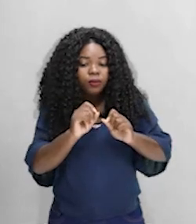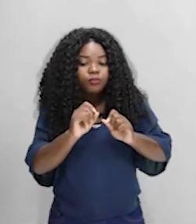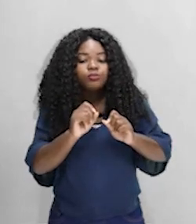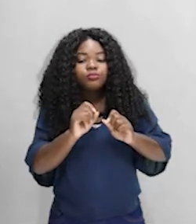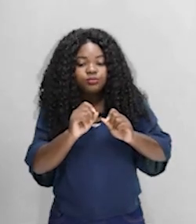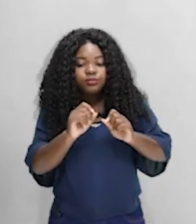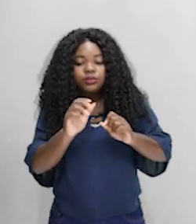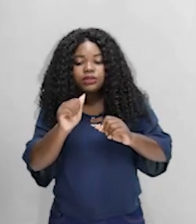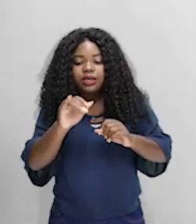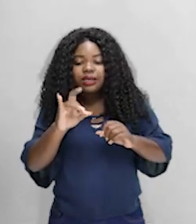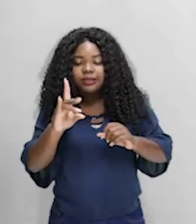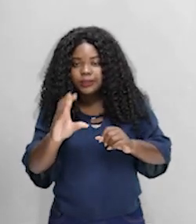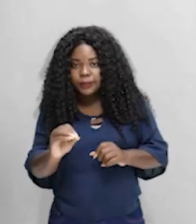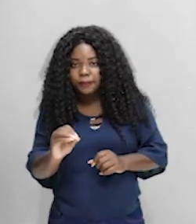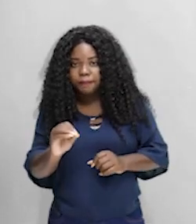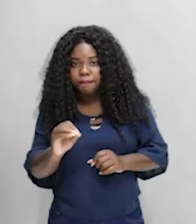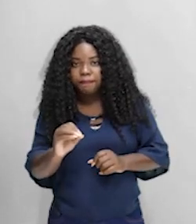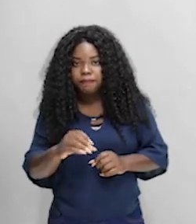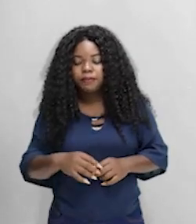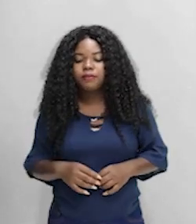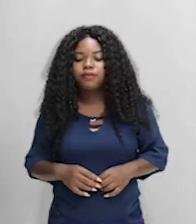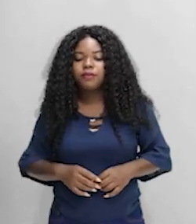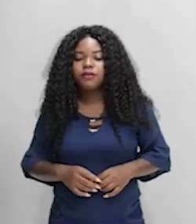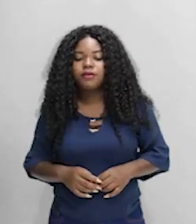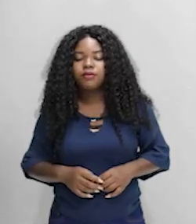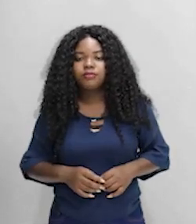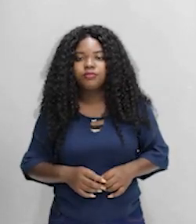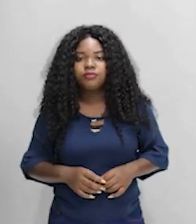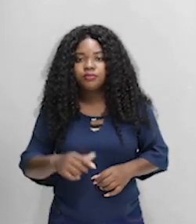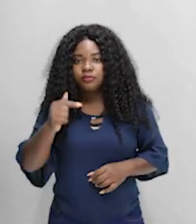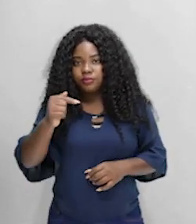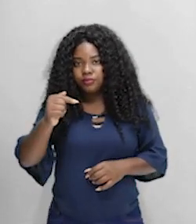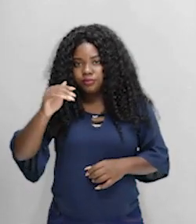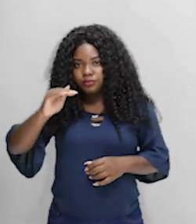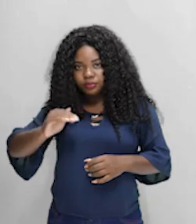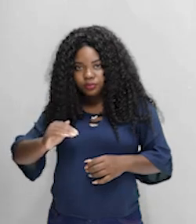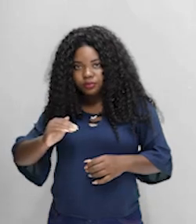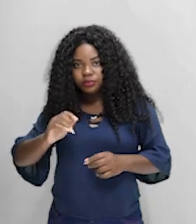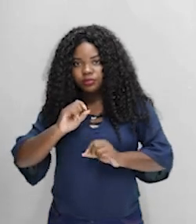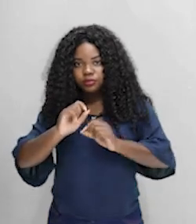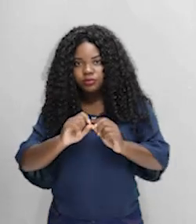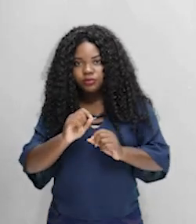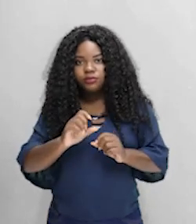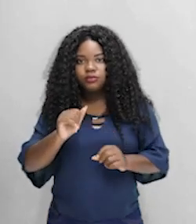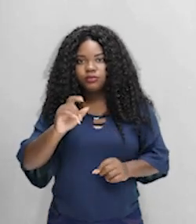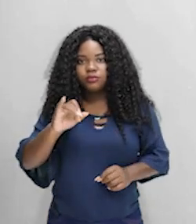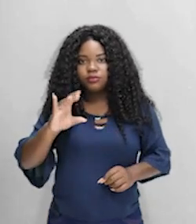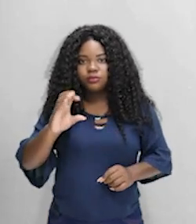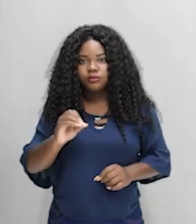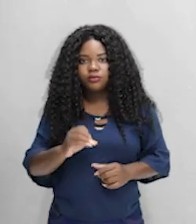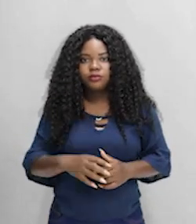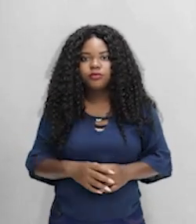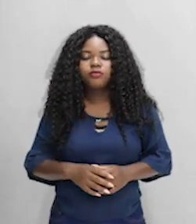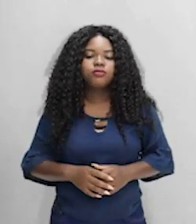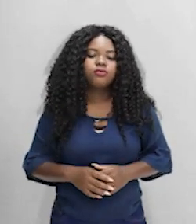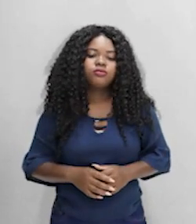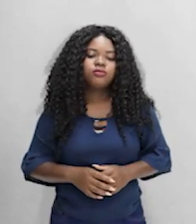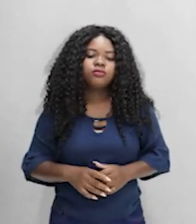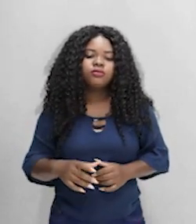é um solo ácido. Valores menores do que 7, beleza? Então, se tivermos, por